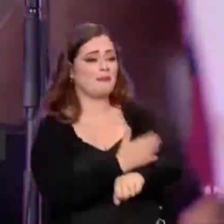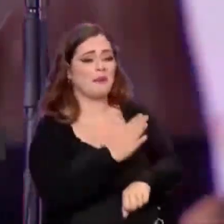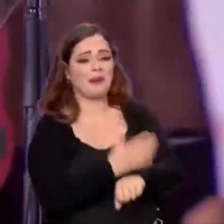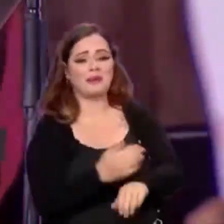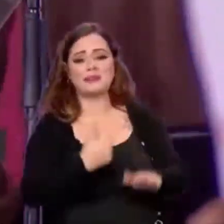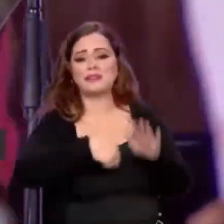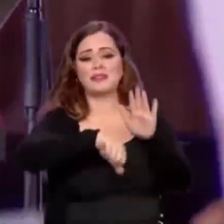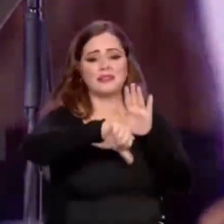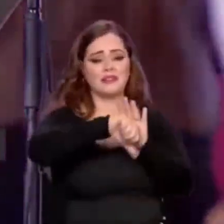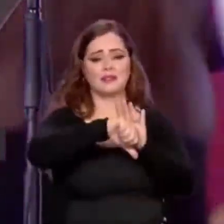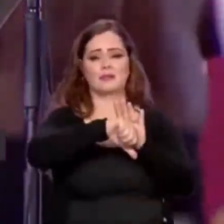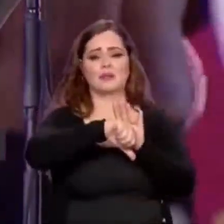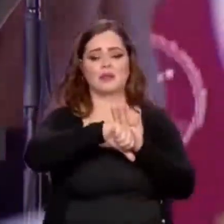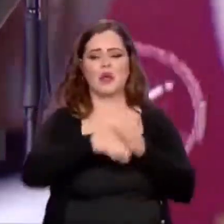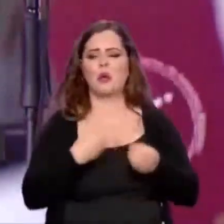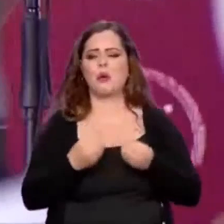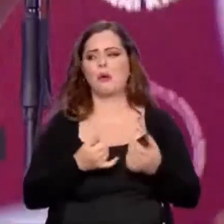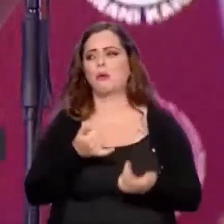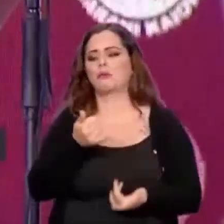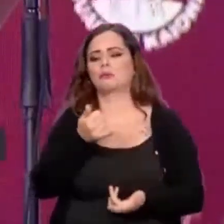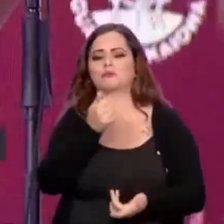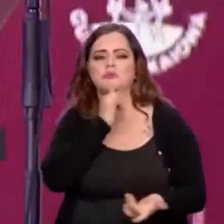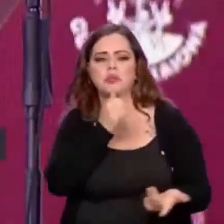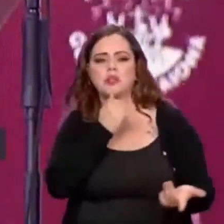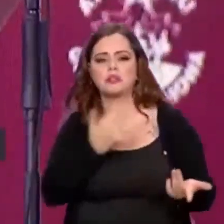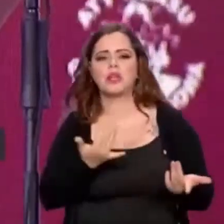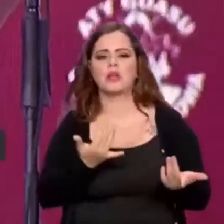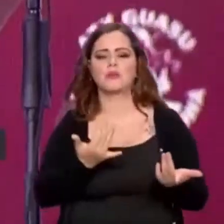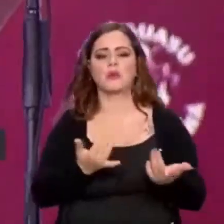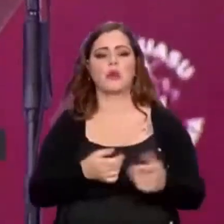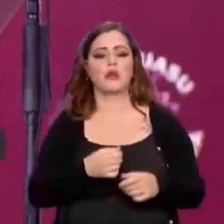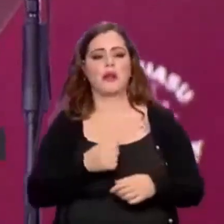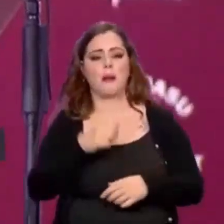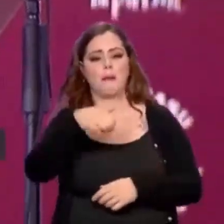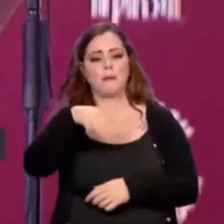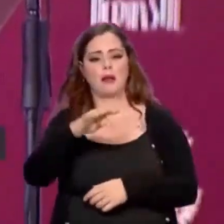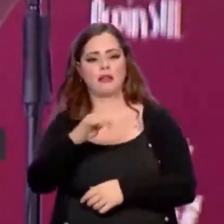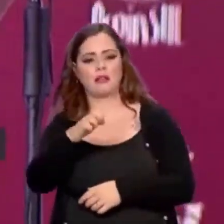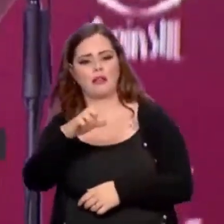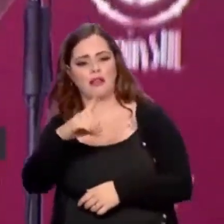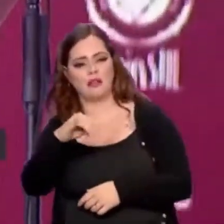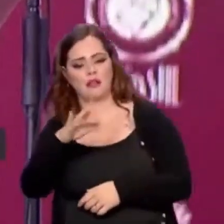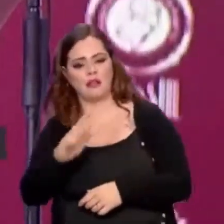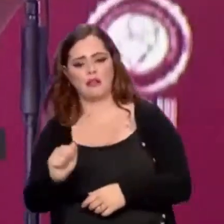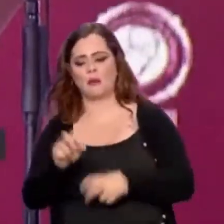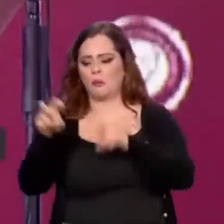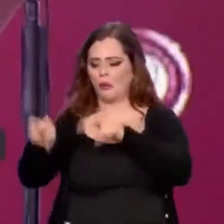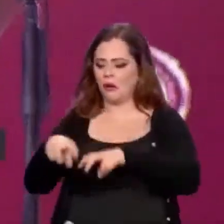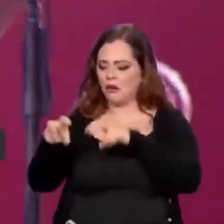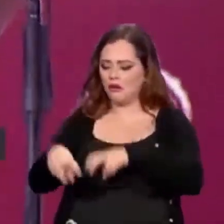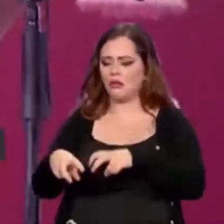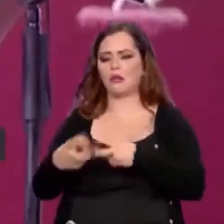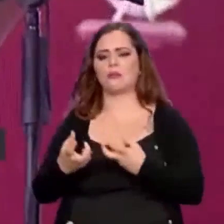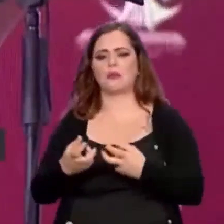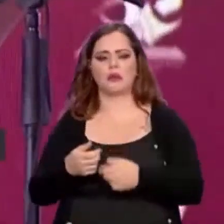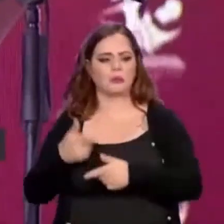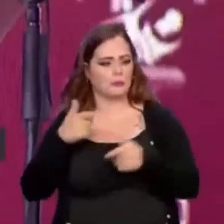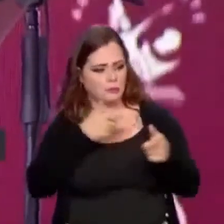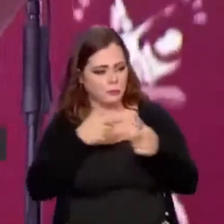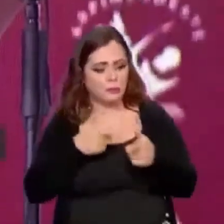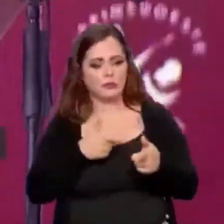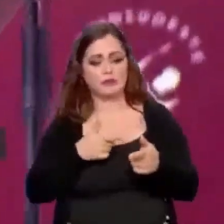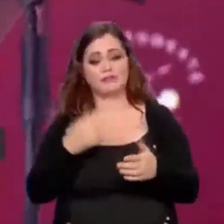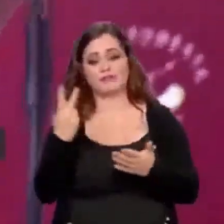de crimes, como, por exemplo, a extração ilegal de madeira, de garimpo, de peça e caça